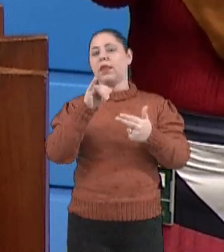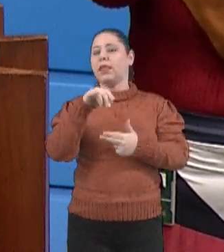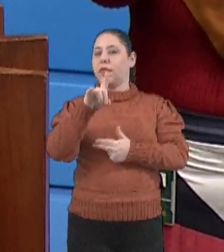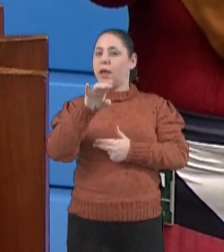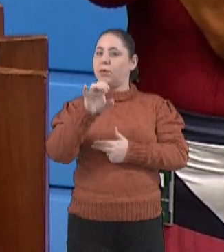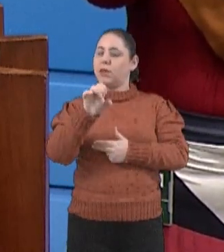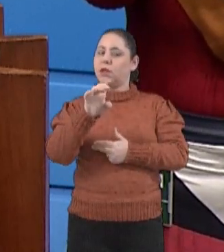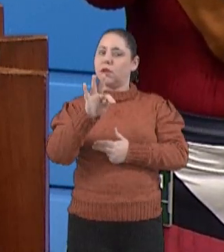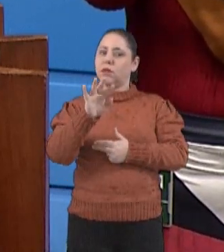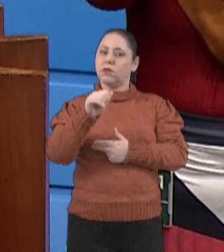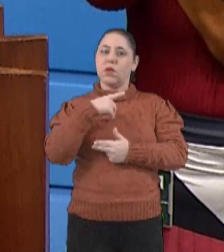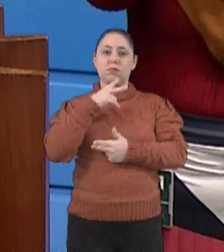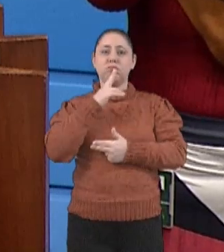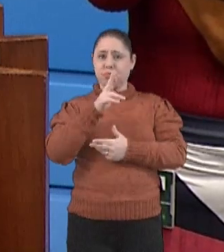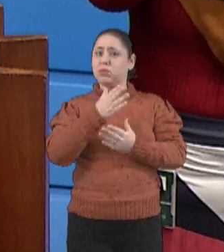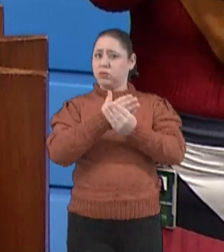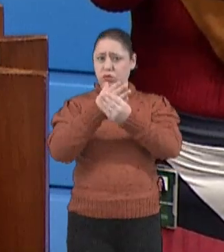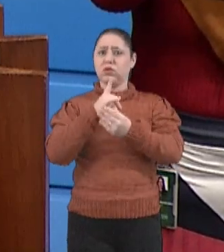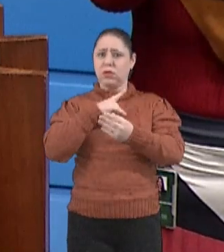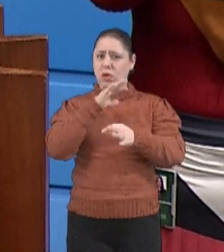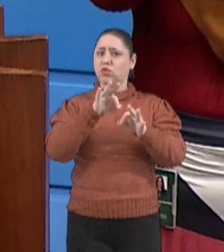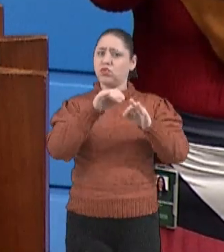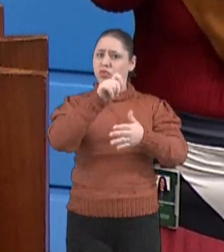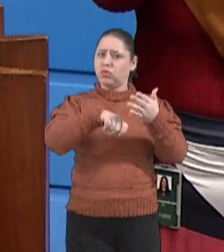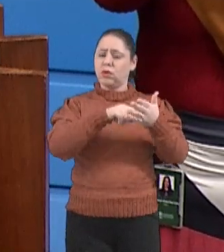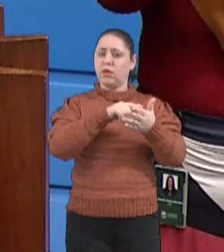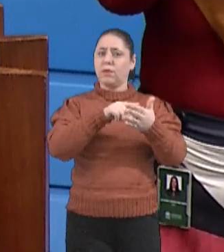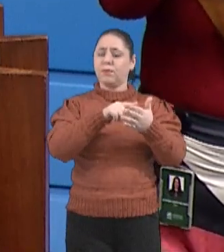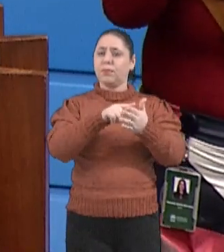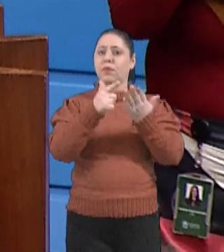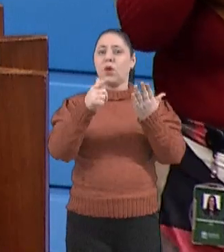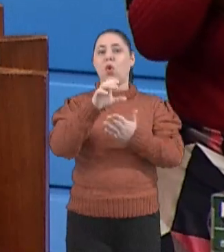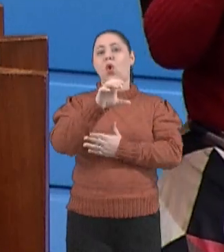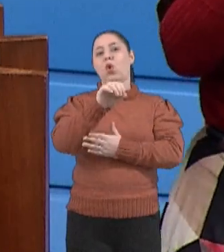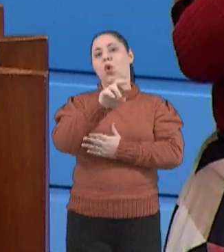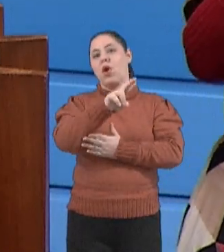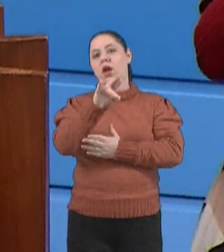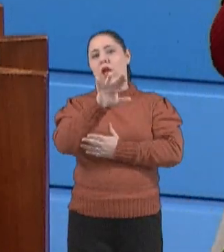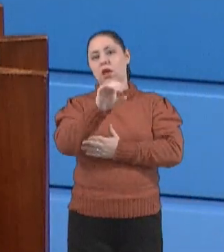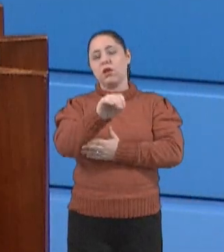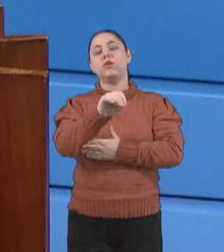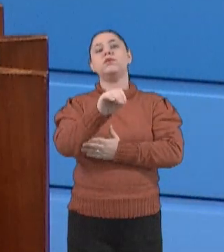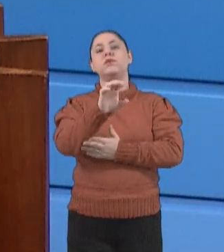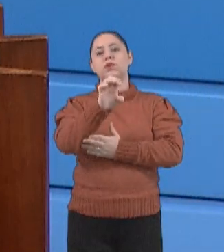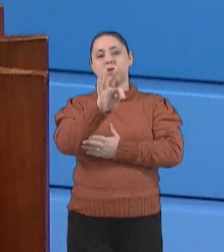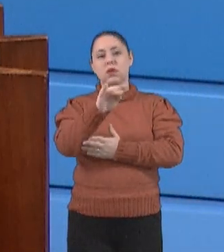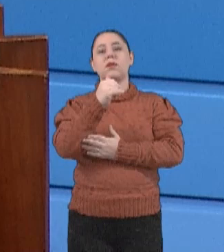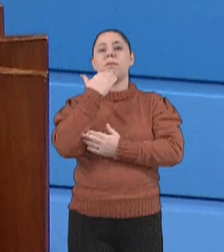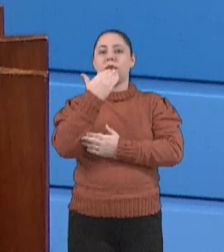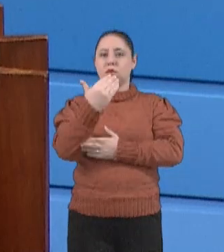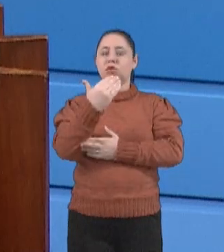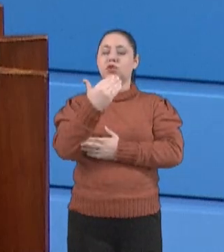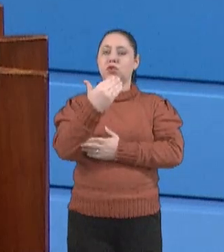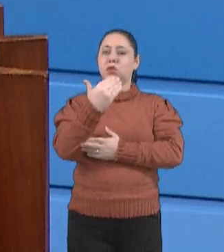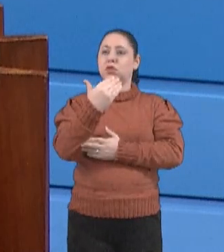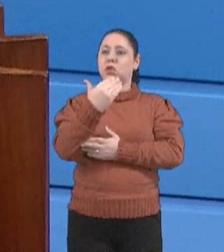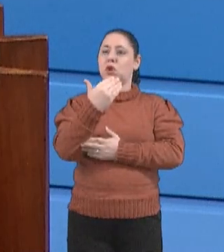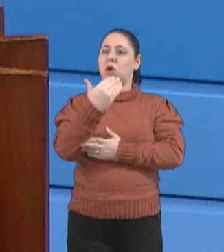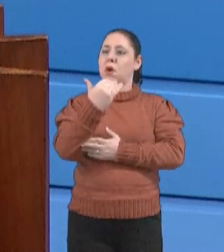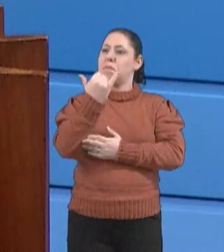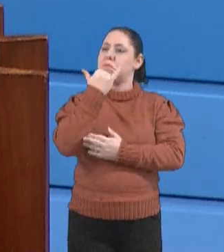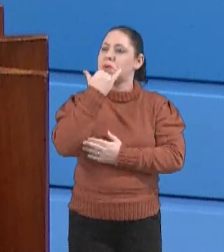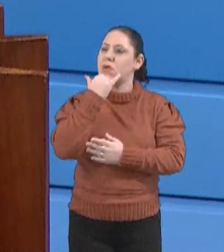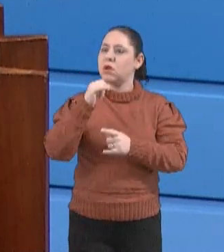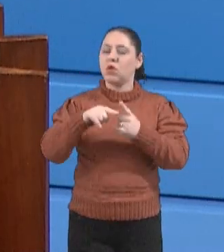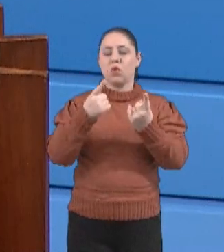indébita. Ele respondia esse processo, tanto é que o Correio do Estado publicou essa matéria, eles entraram pedindo retratação e o TRE